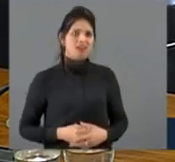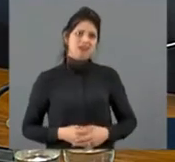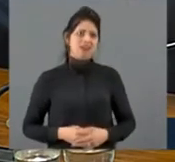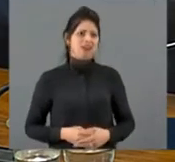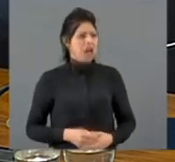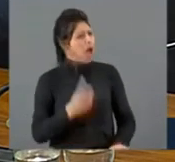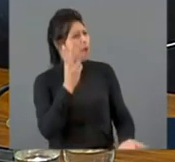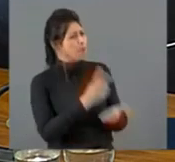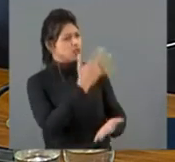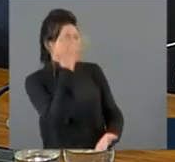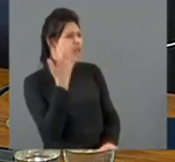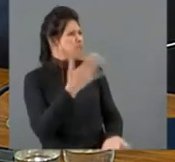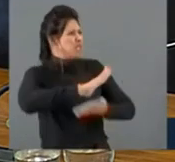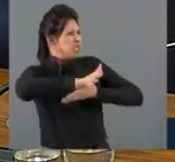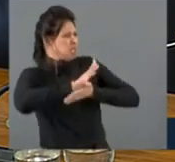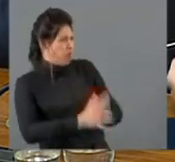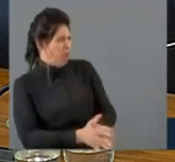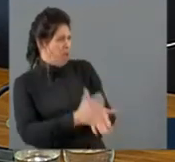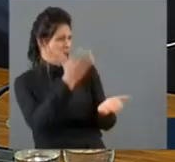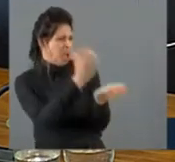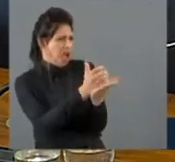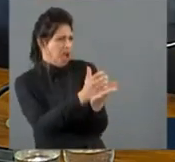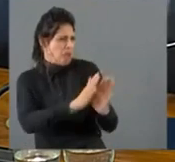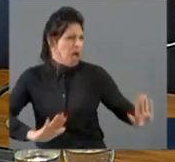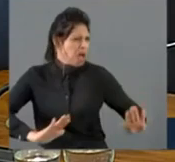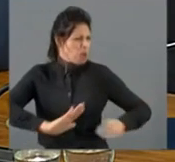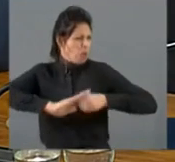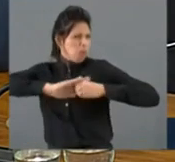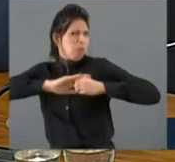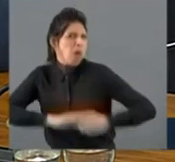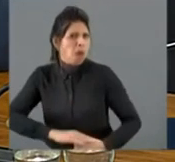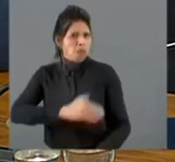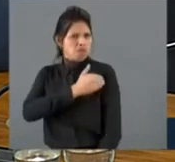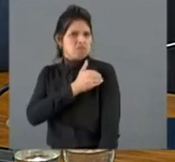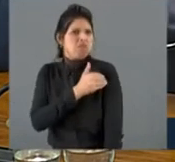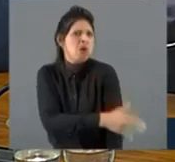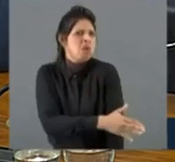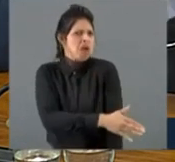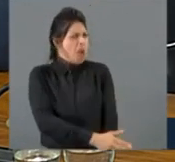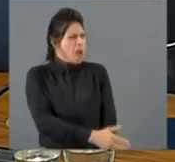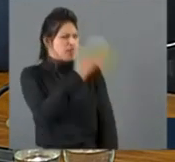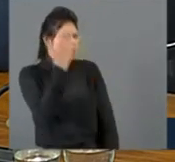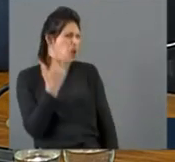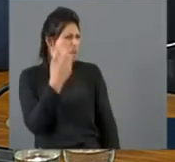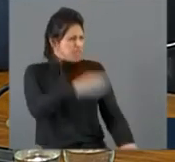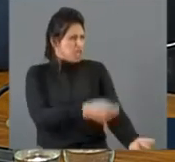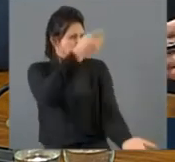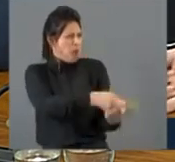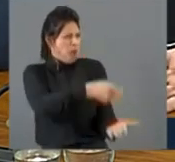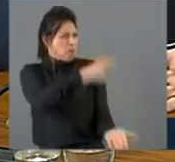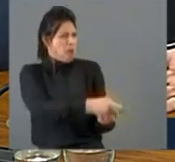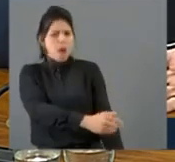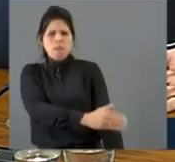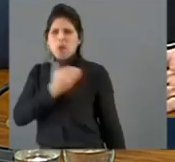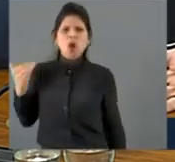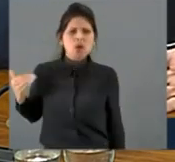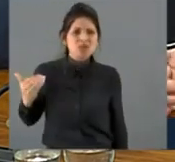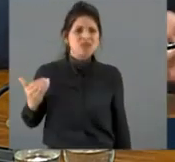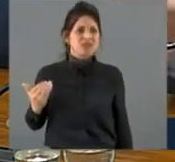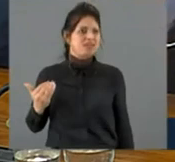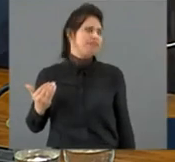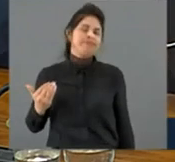ser eliminado, alguém que precisa ser massacrado, alguém que precisa ser morto. Não à toa,